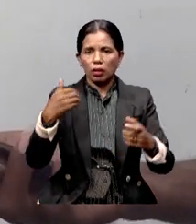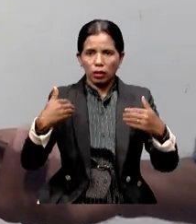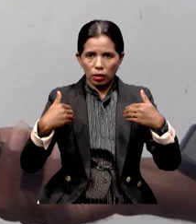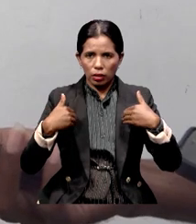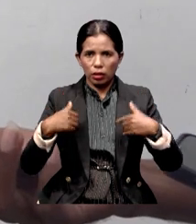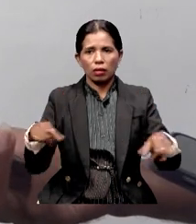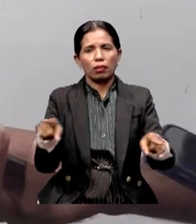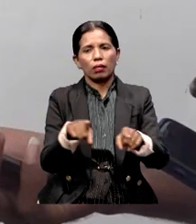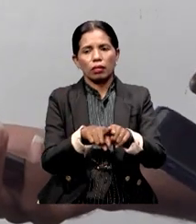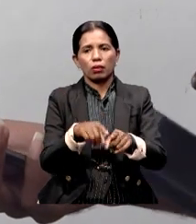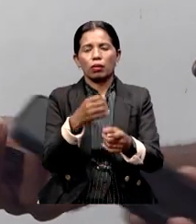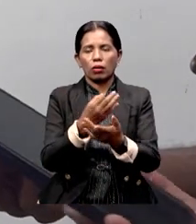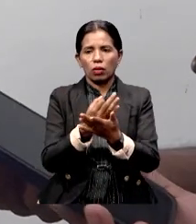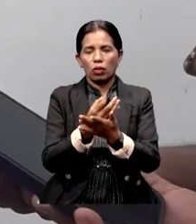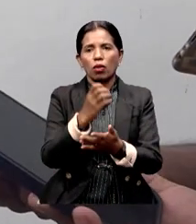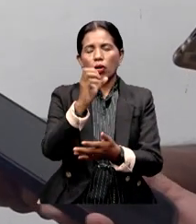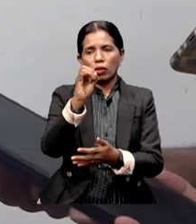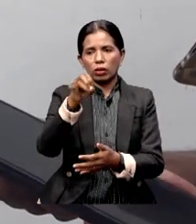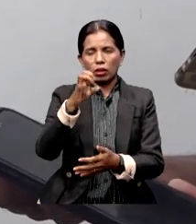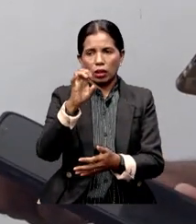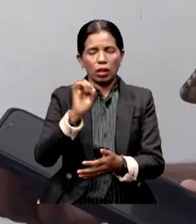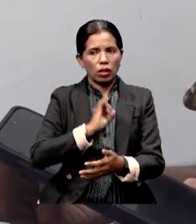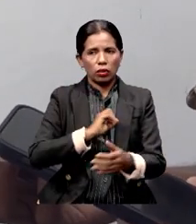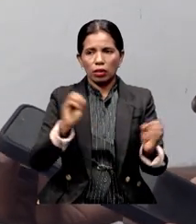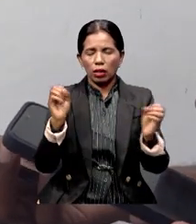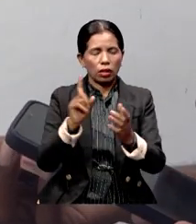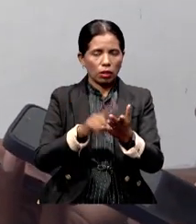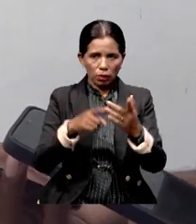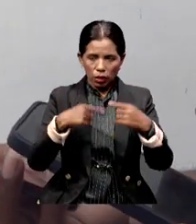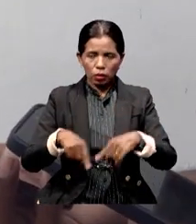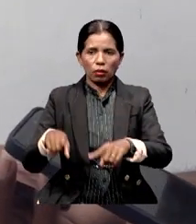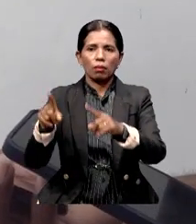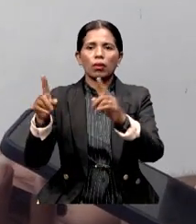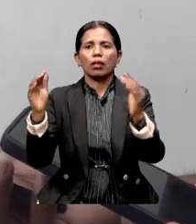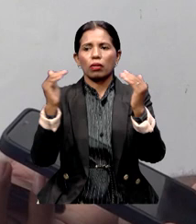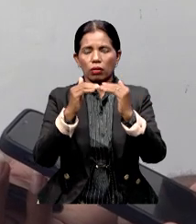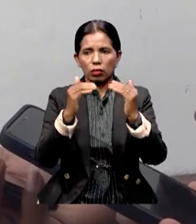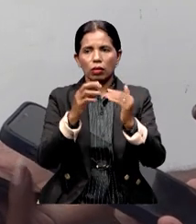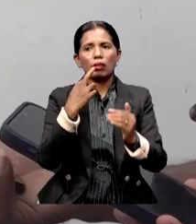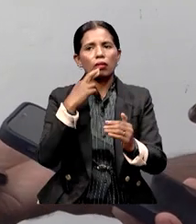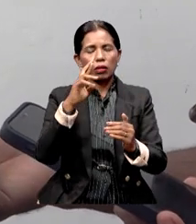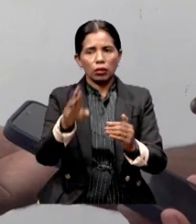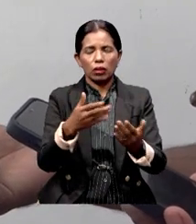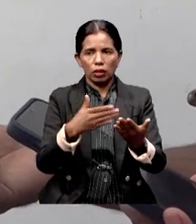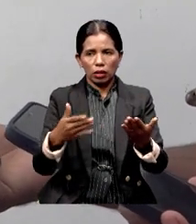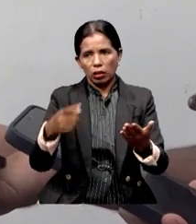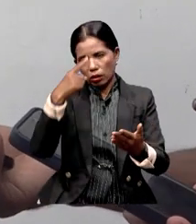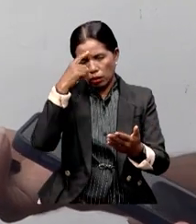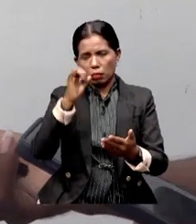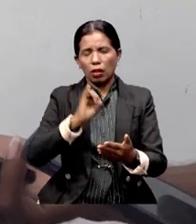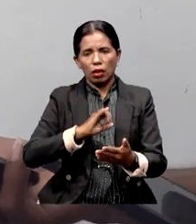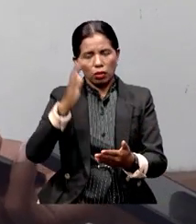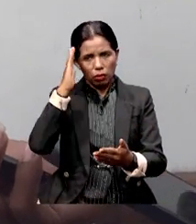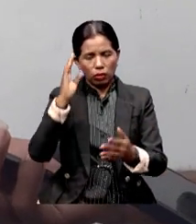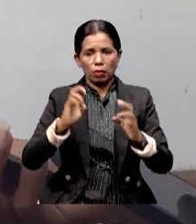durante orçamento geral do Estado, hau lai ia tempo a tu haka tu ba, o de responde se sambalu, tambah ne ma hawa noi